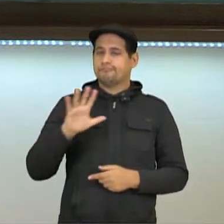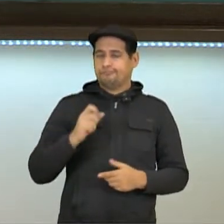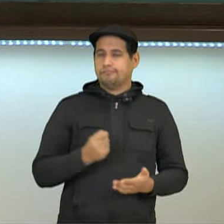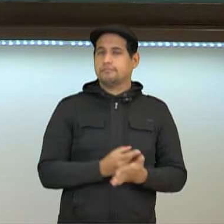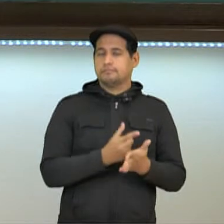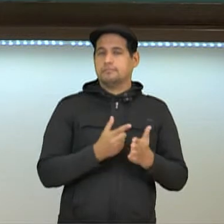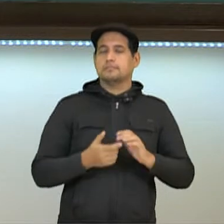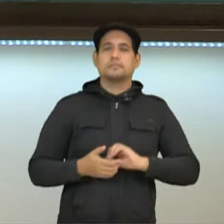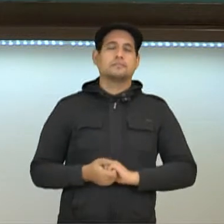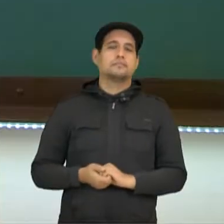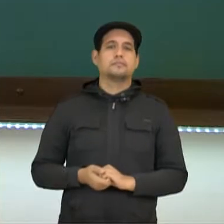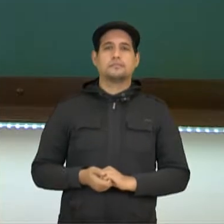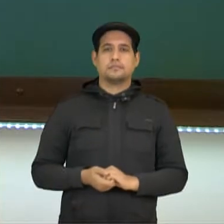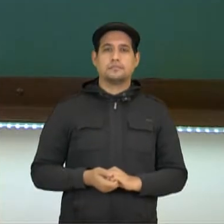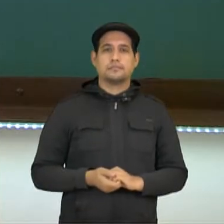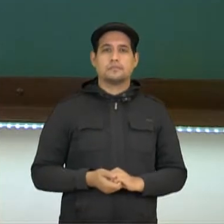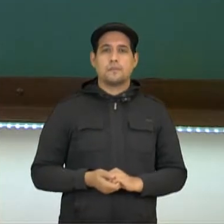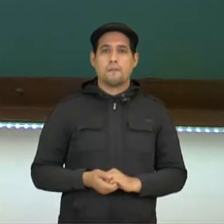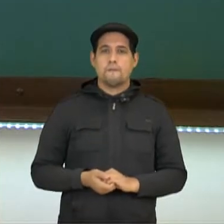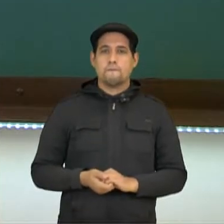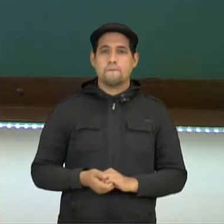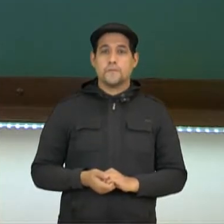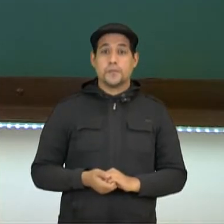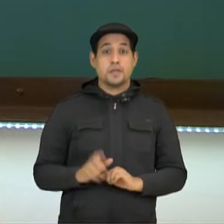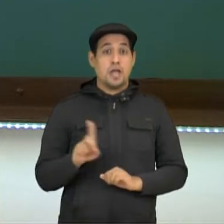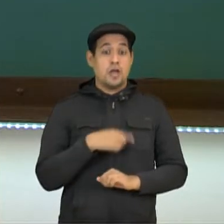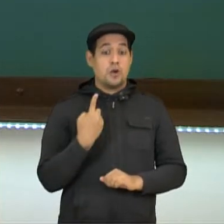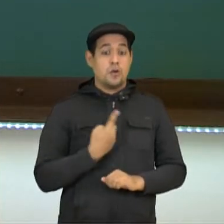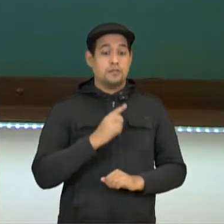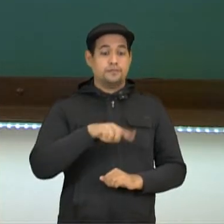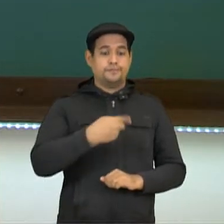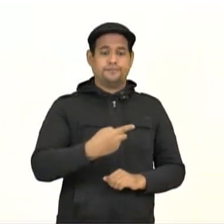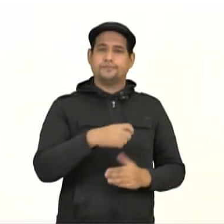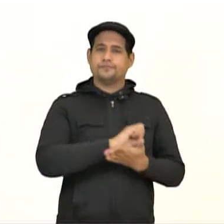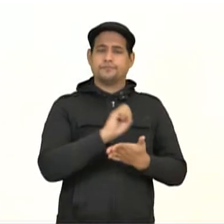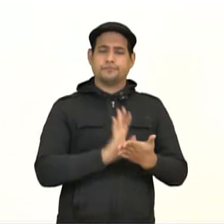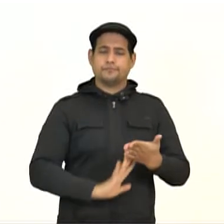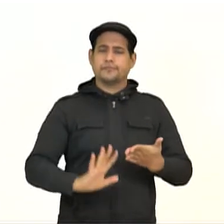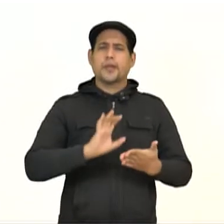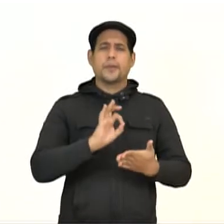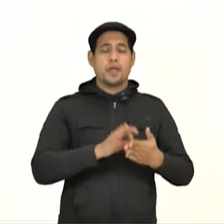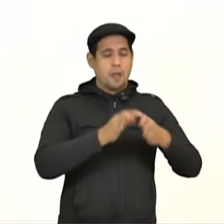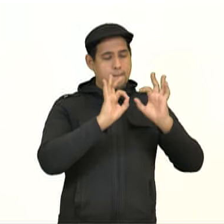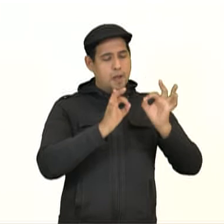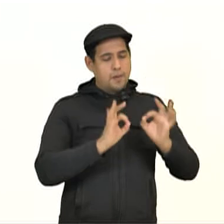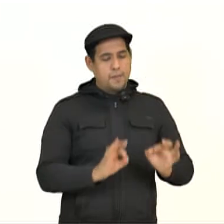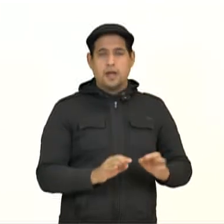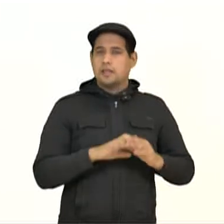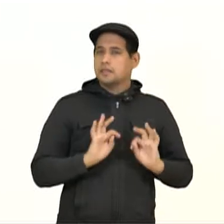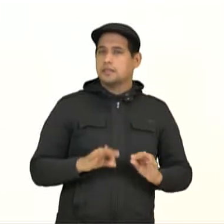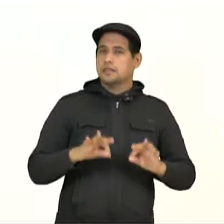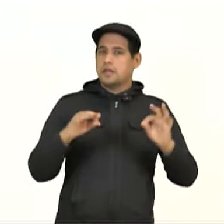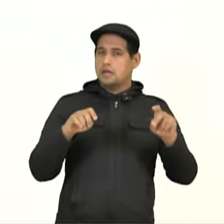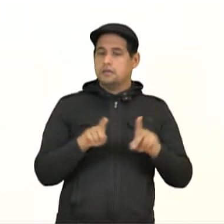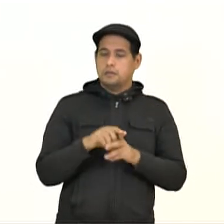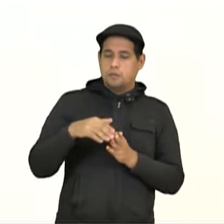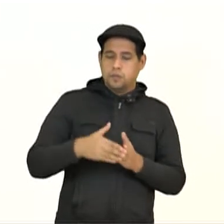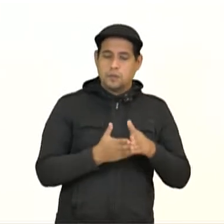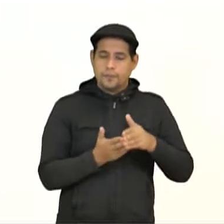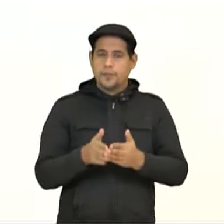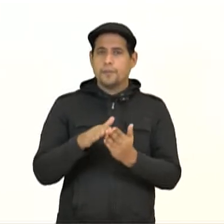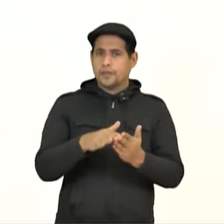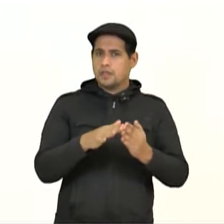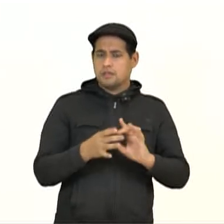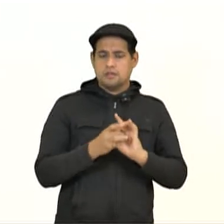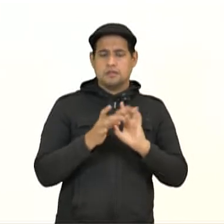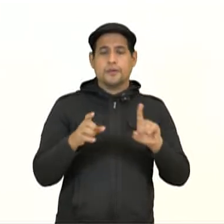consumir, tá? A nossa próxima atividade aqui, o aperfeiçoamento das tecnologias de navegação